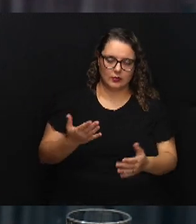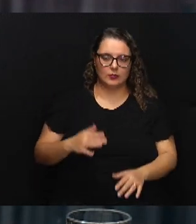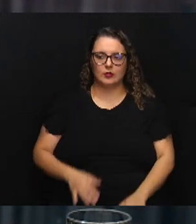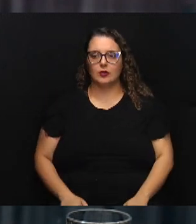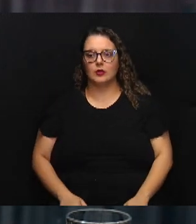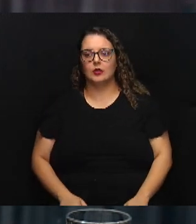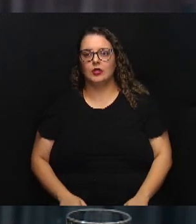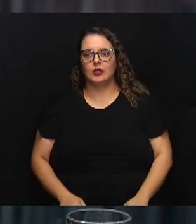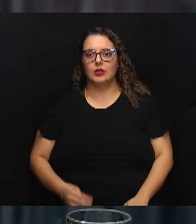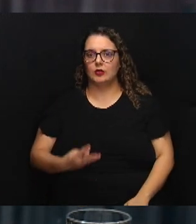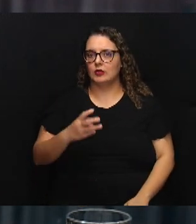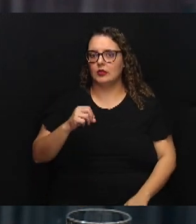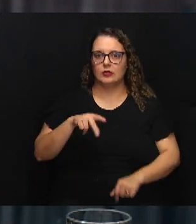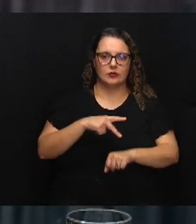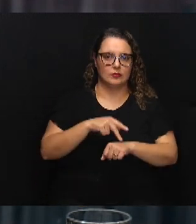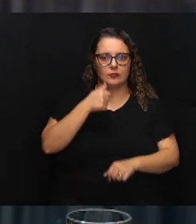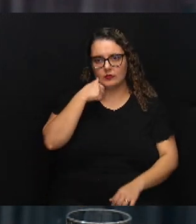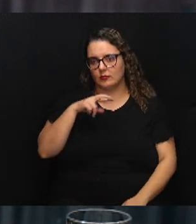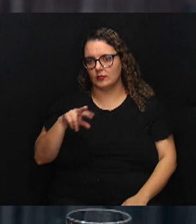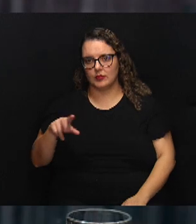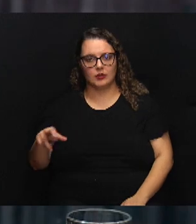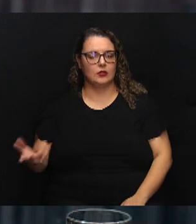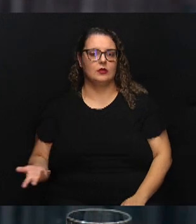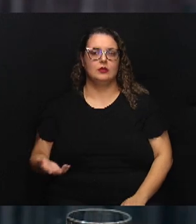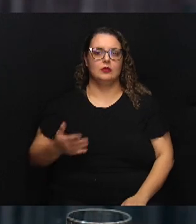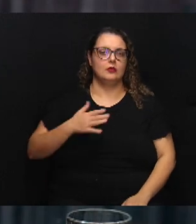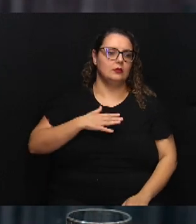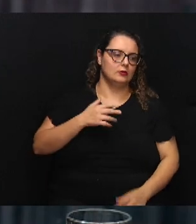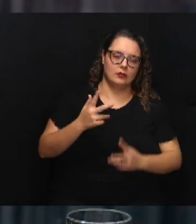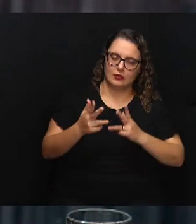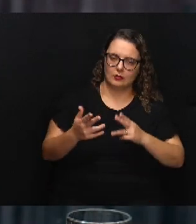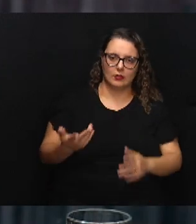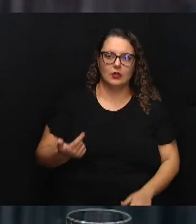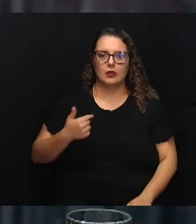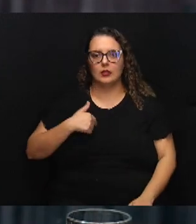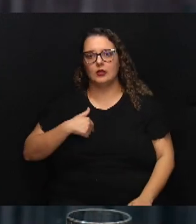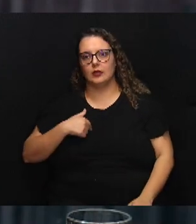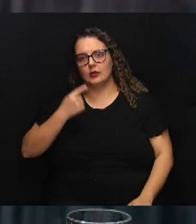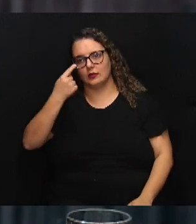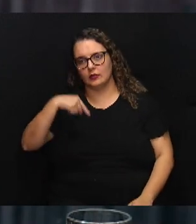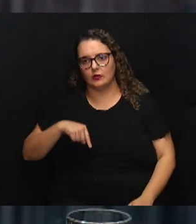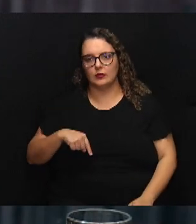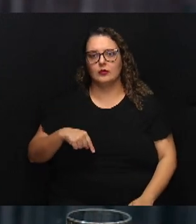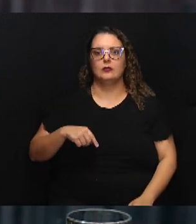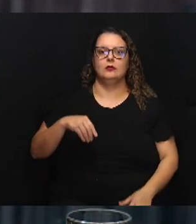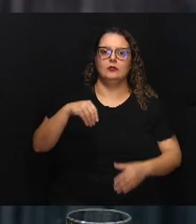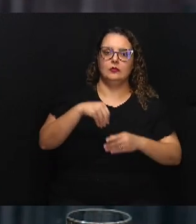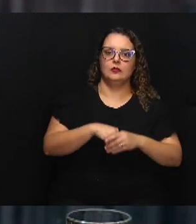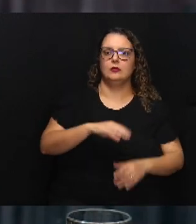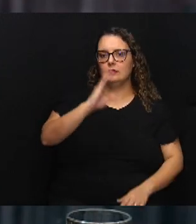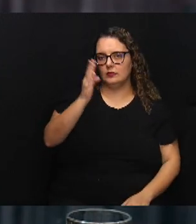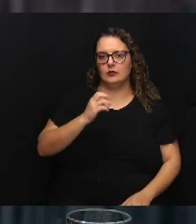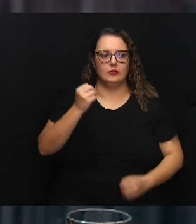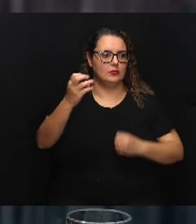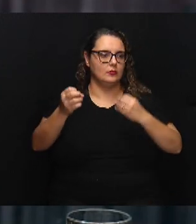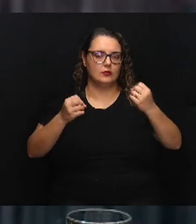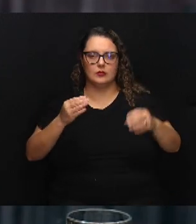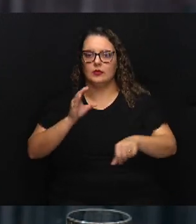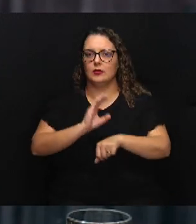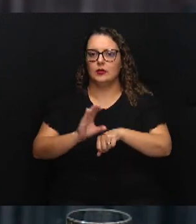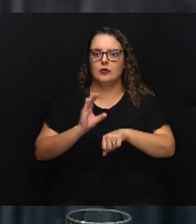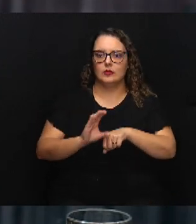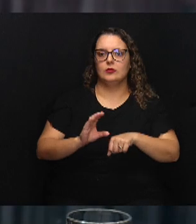em 30 países, minha irmã teve em 30 e tantos países, eu sou do perfil em estar no Brasil e viajar, fazer cursos